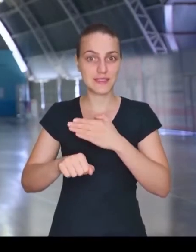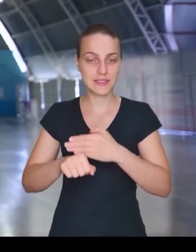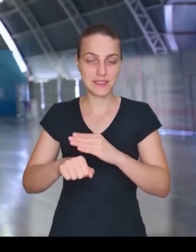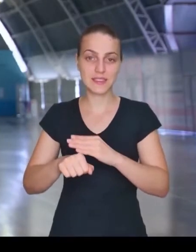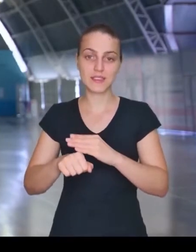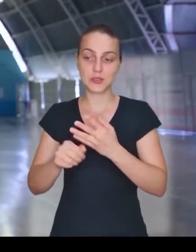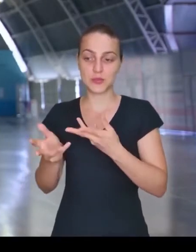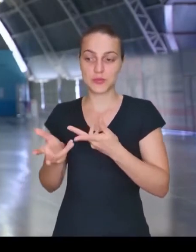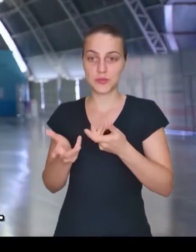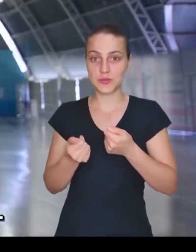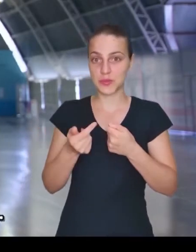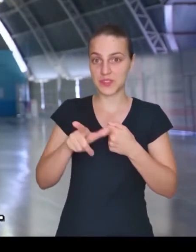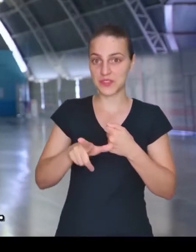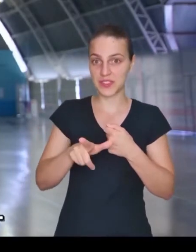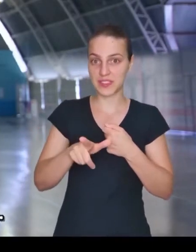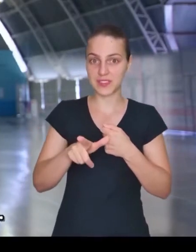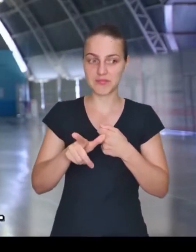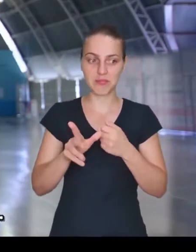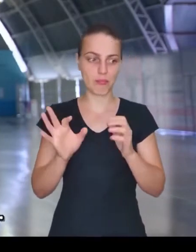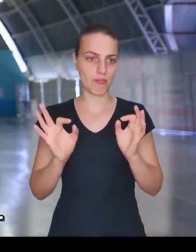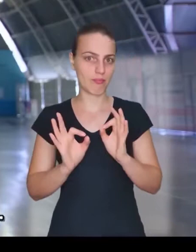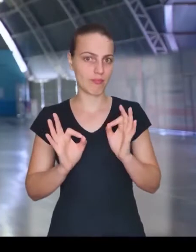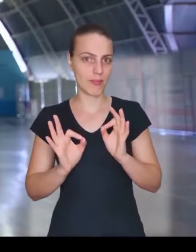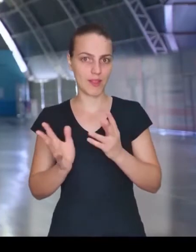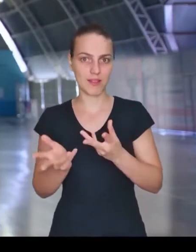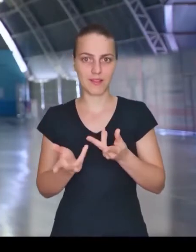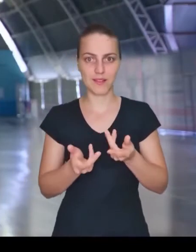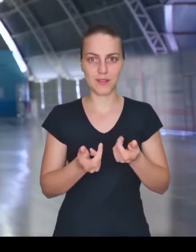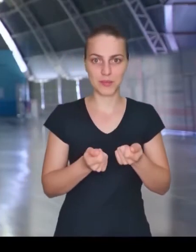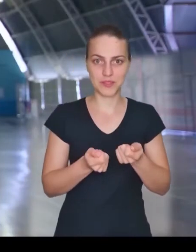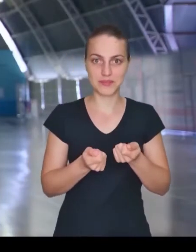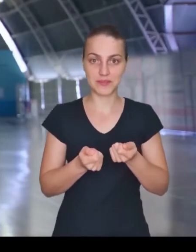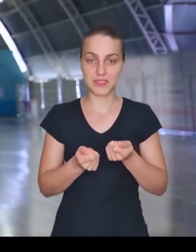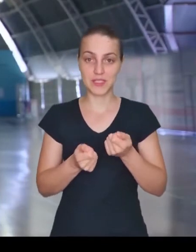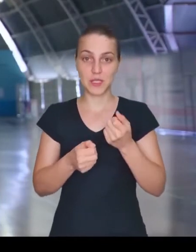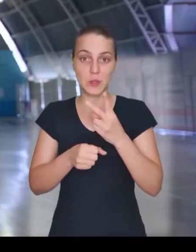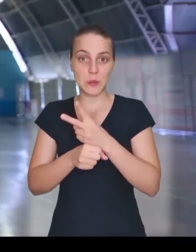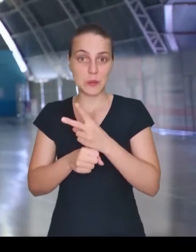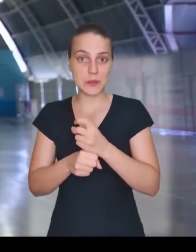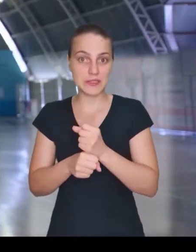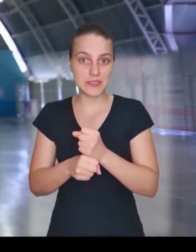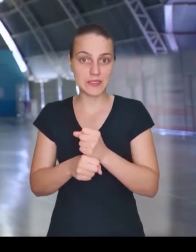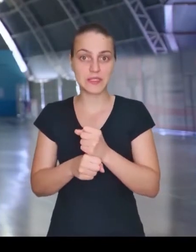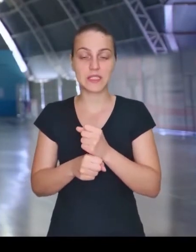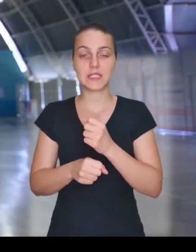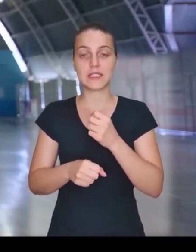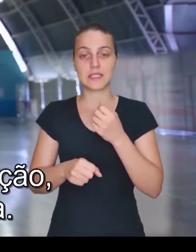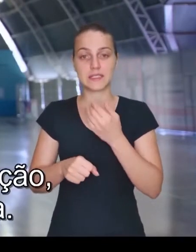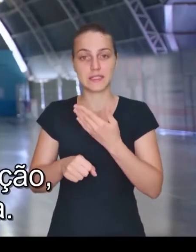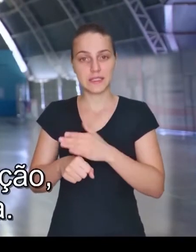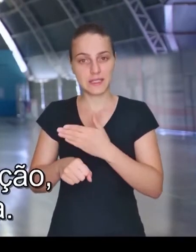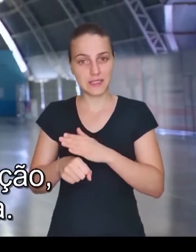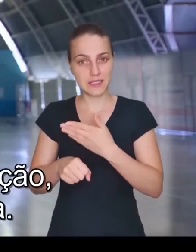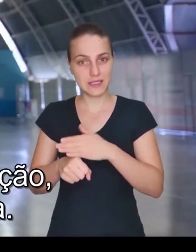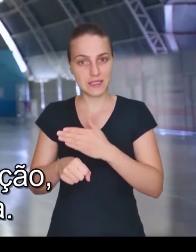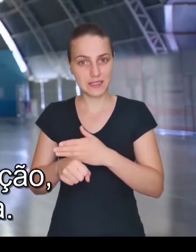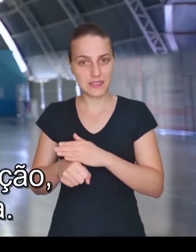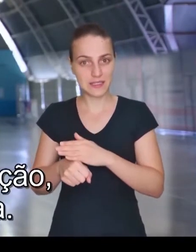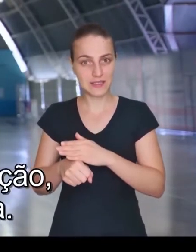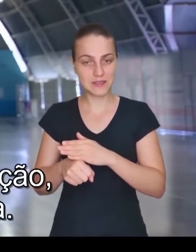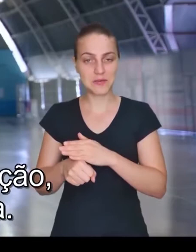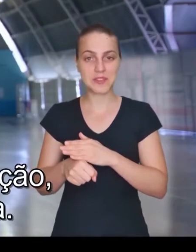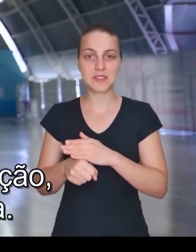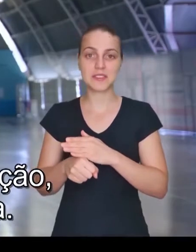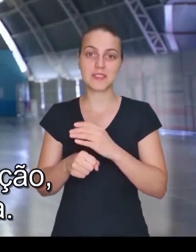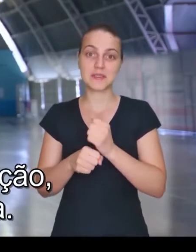Elas não vieram. Fiquei 2 anos de molho se preparando. E justamente o ano passado eu retomei, com as mudanças que teve na seleção,